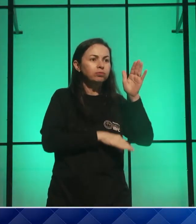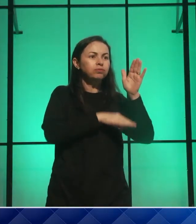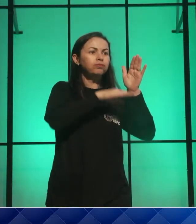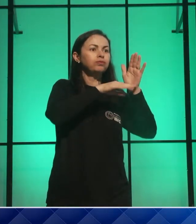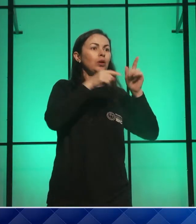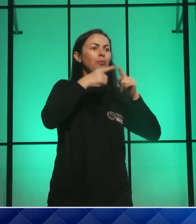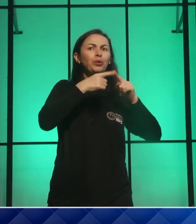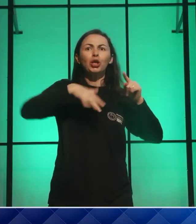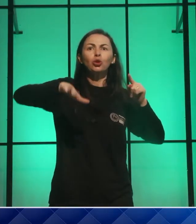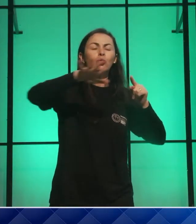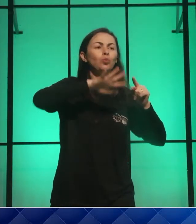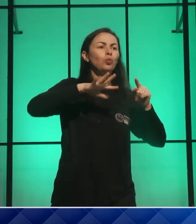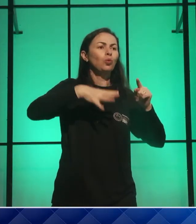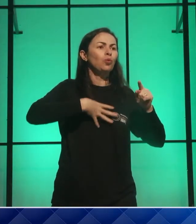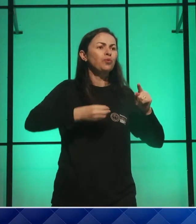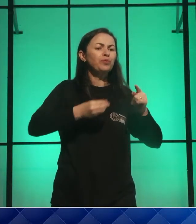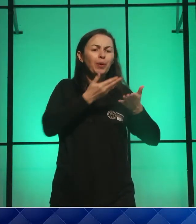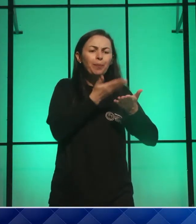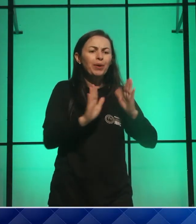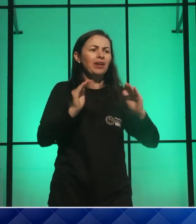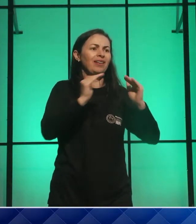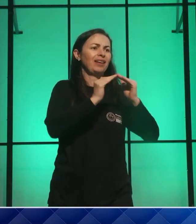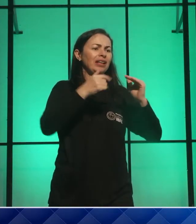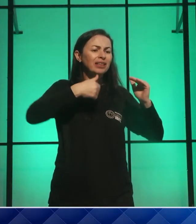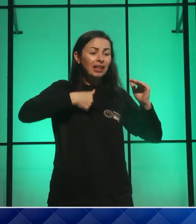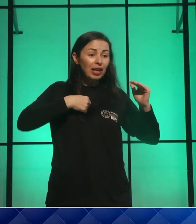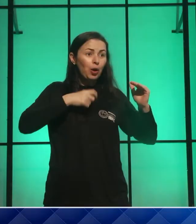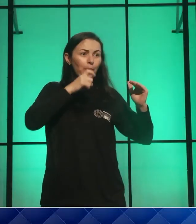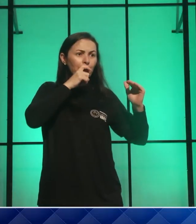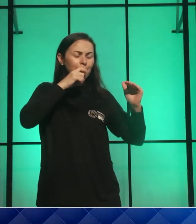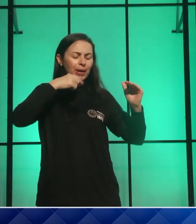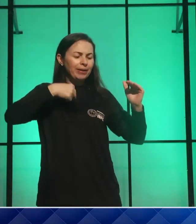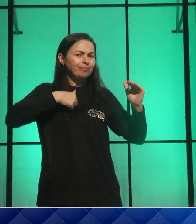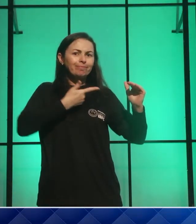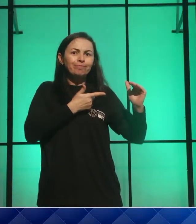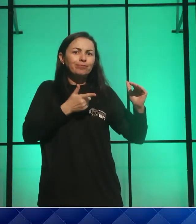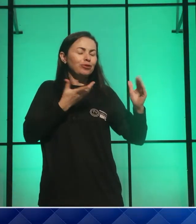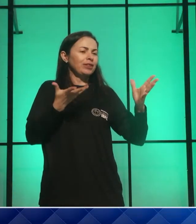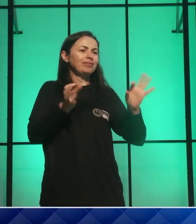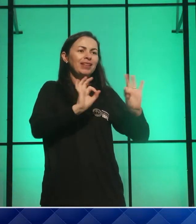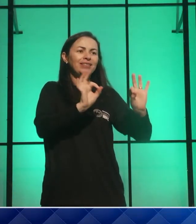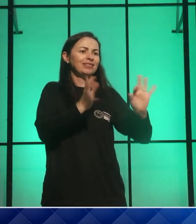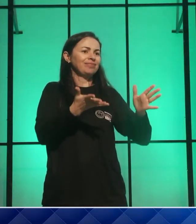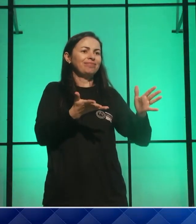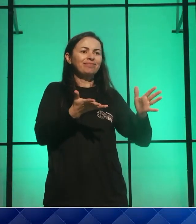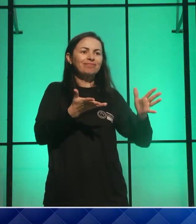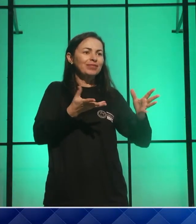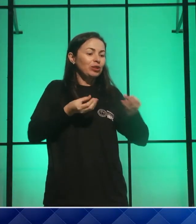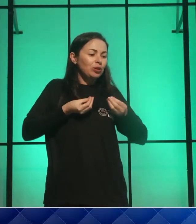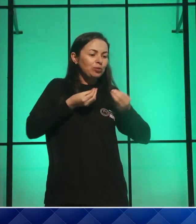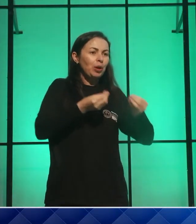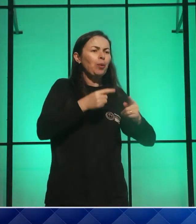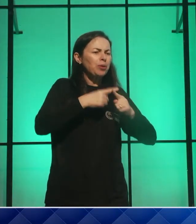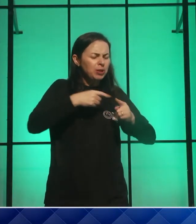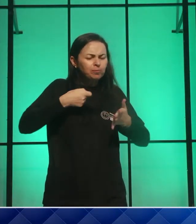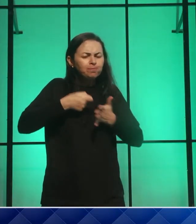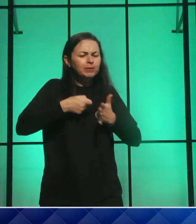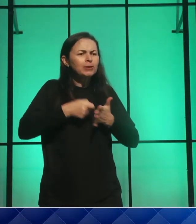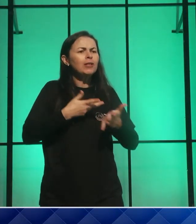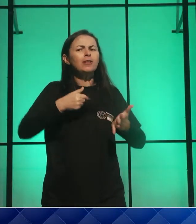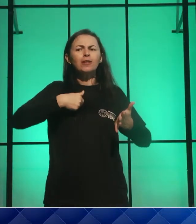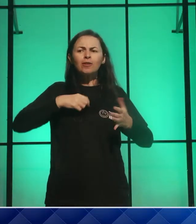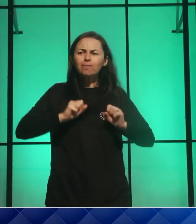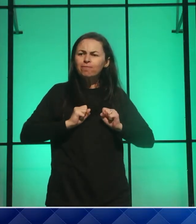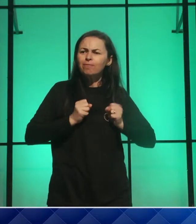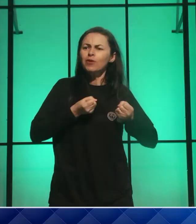como pai, me senti impotente, mas eu fiz o possível para ajudar os meus filhos a voltar a ter uma vida